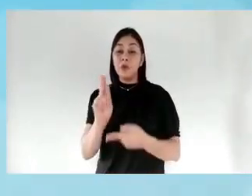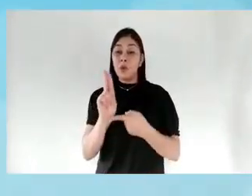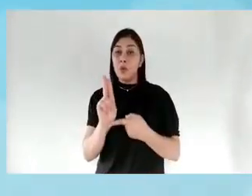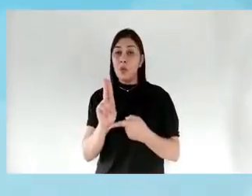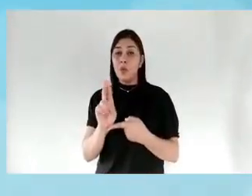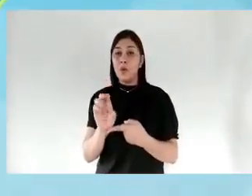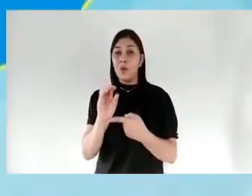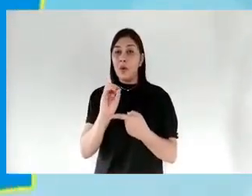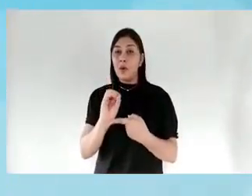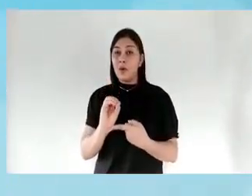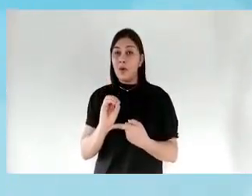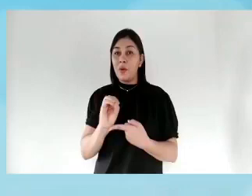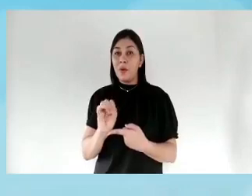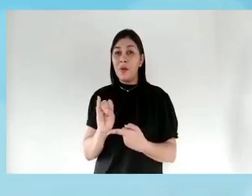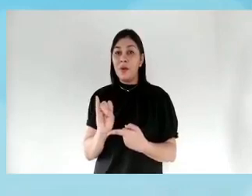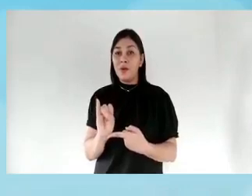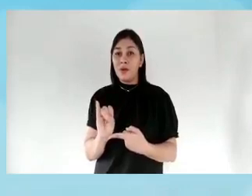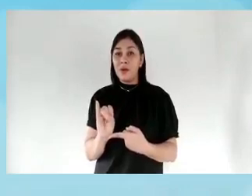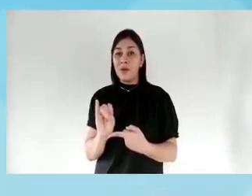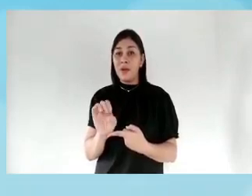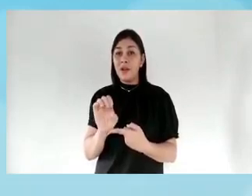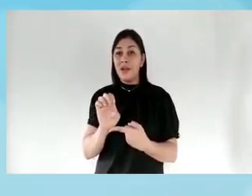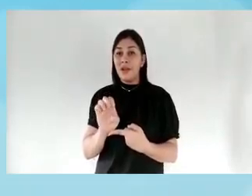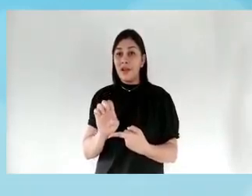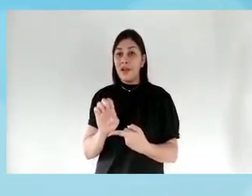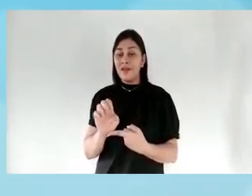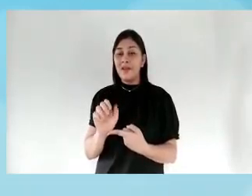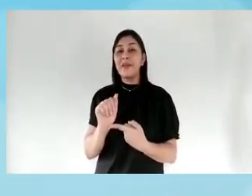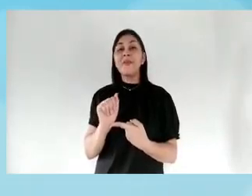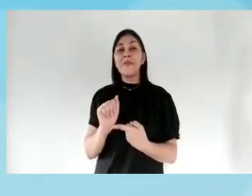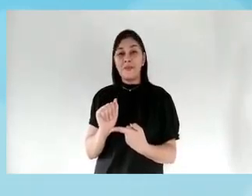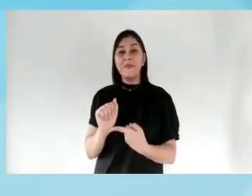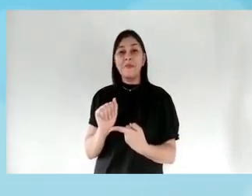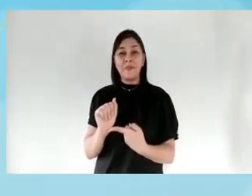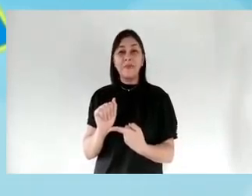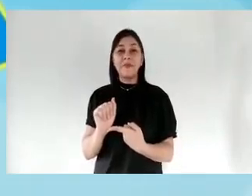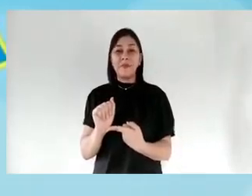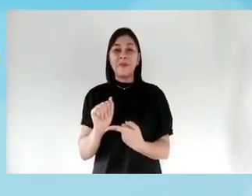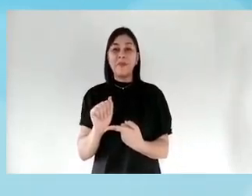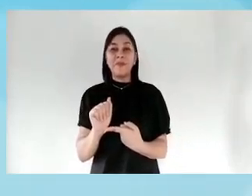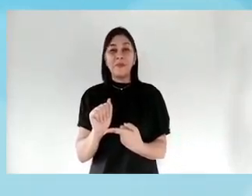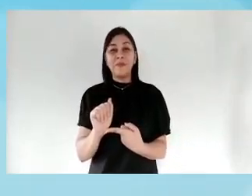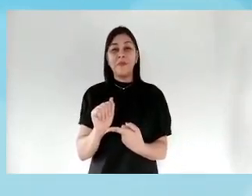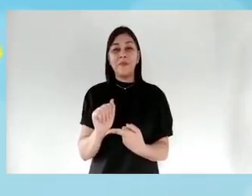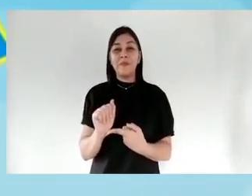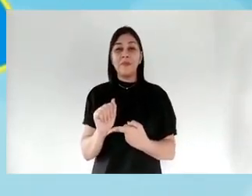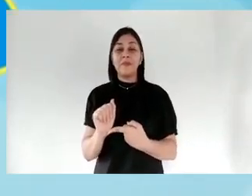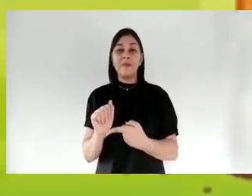U, O, I, E, A.